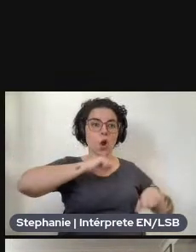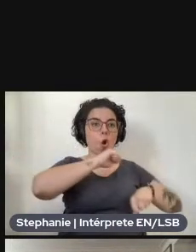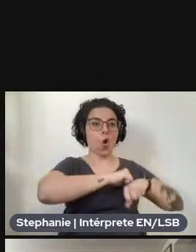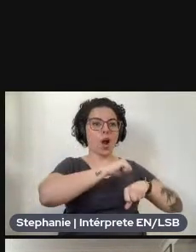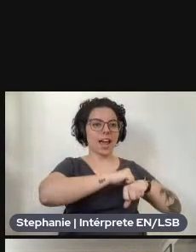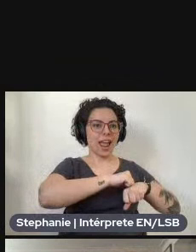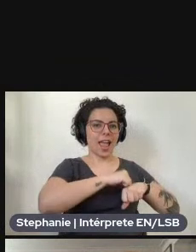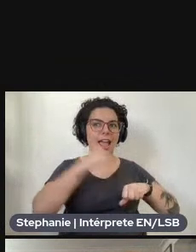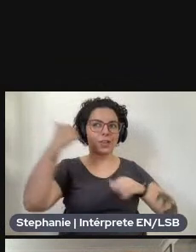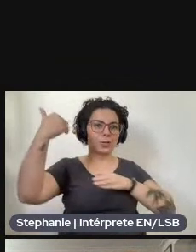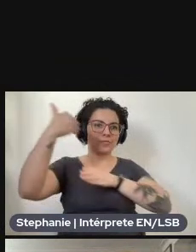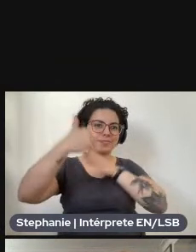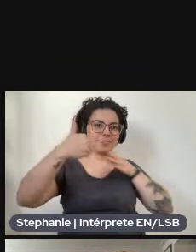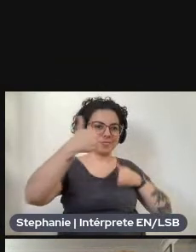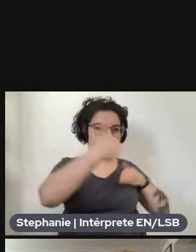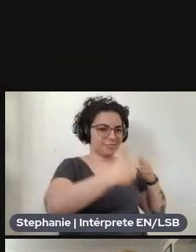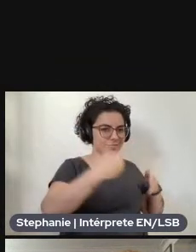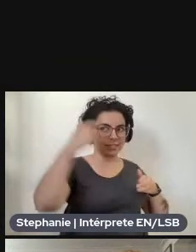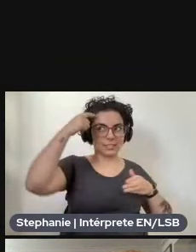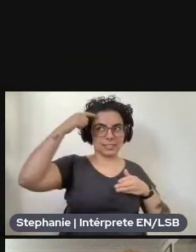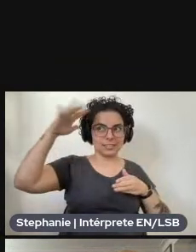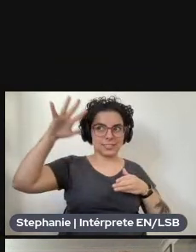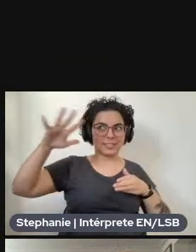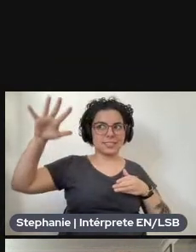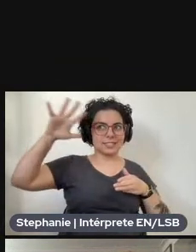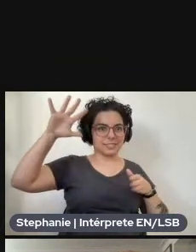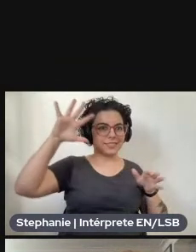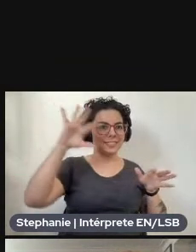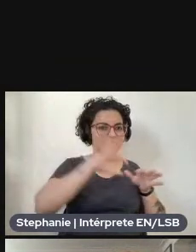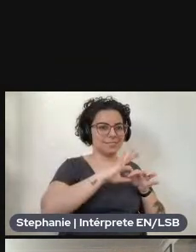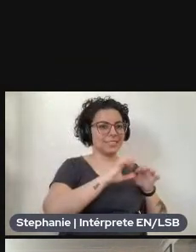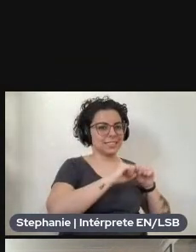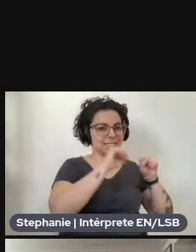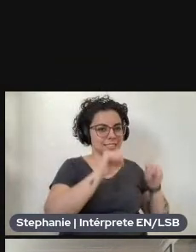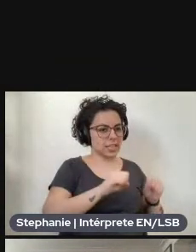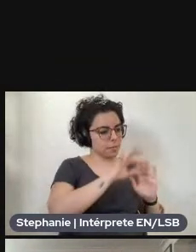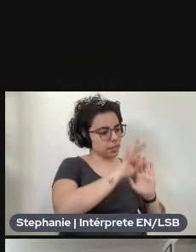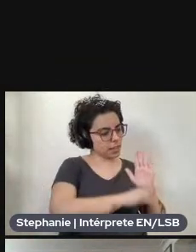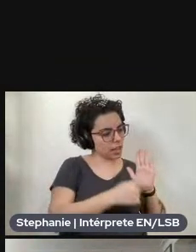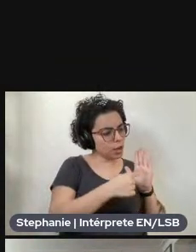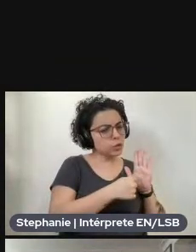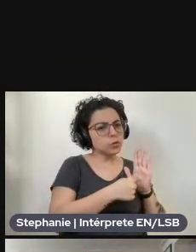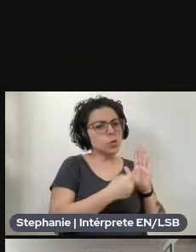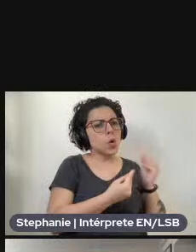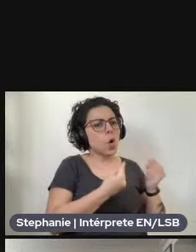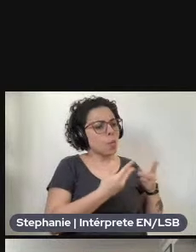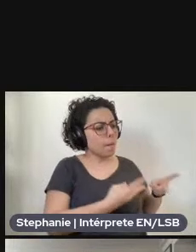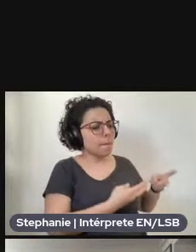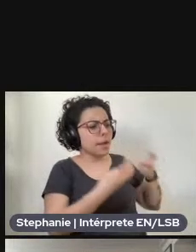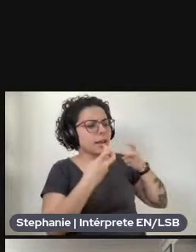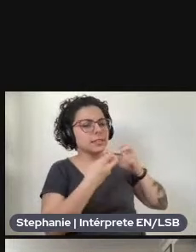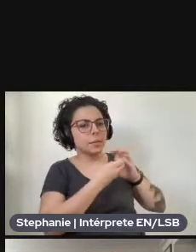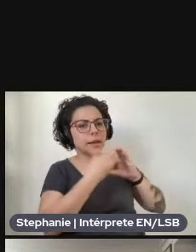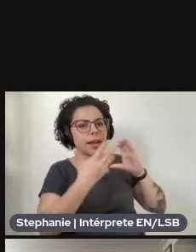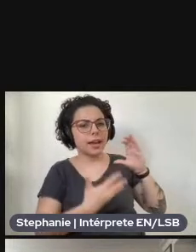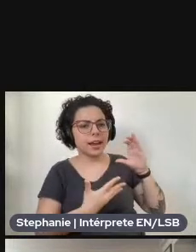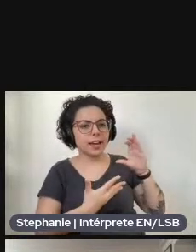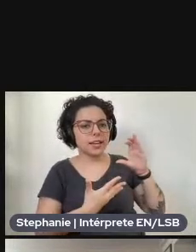esta característica? É uma característica, digamos assim, da língua enquanto